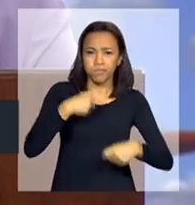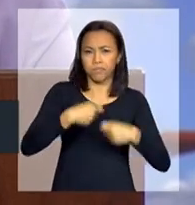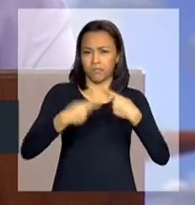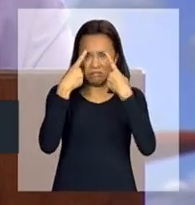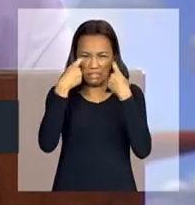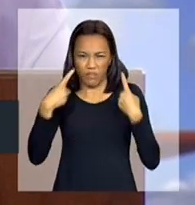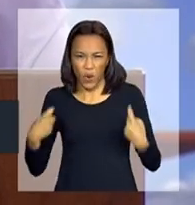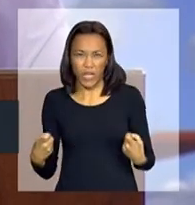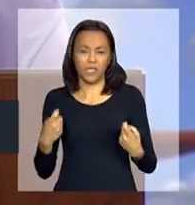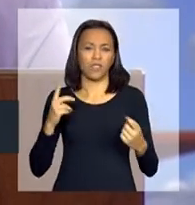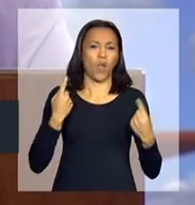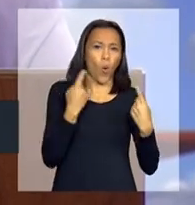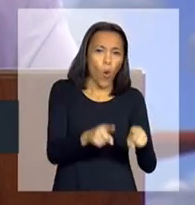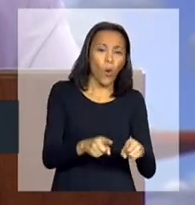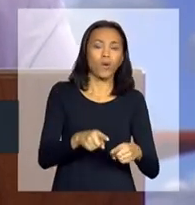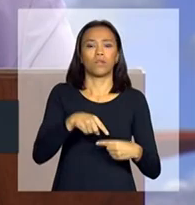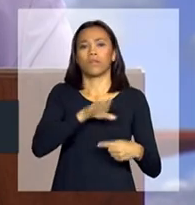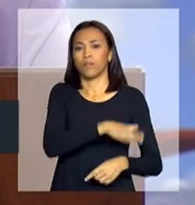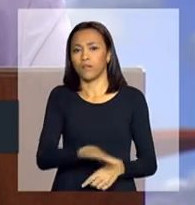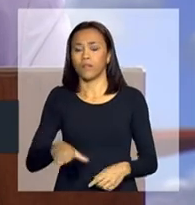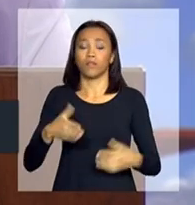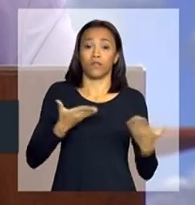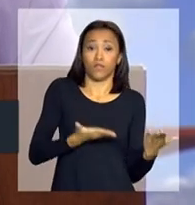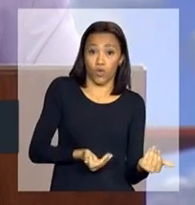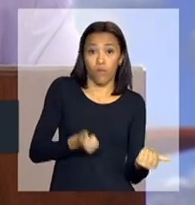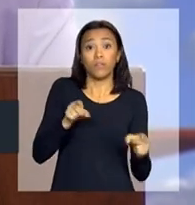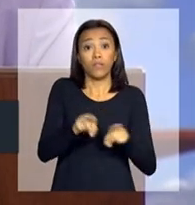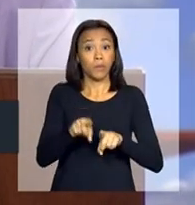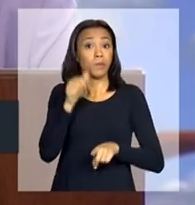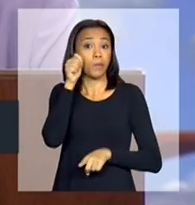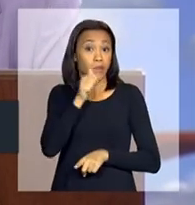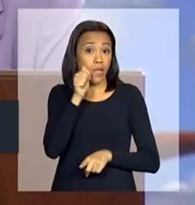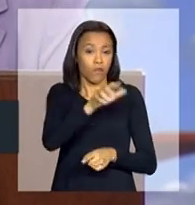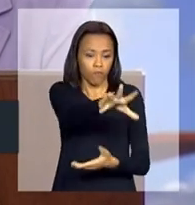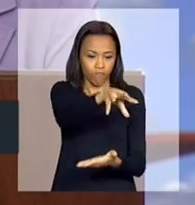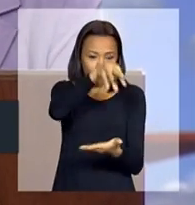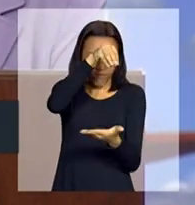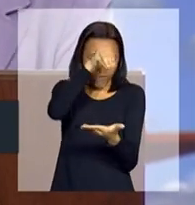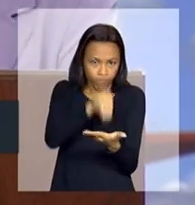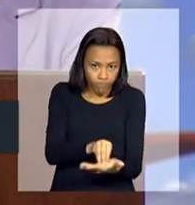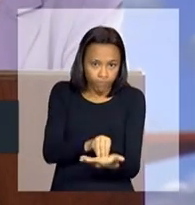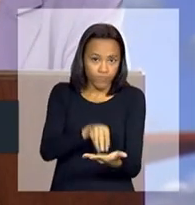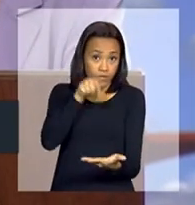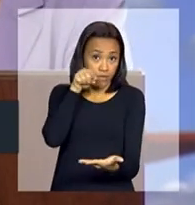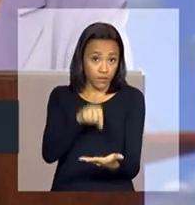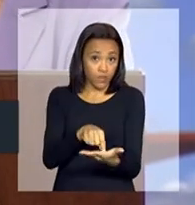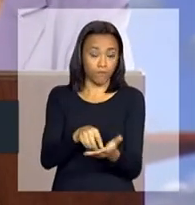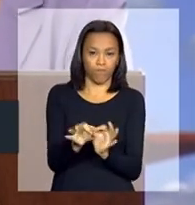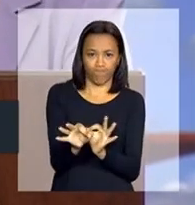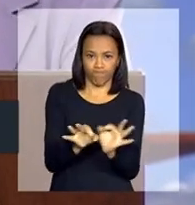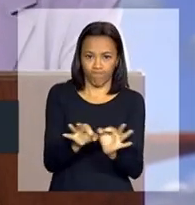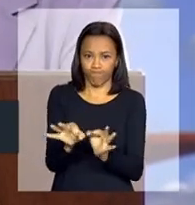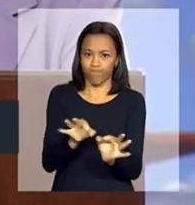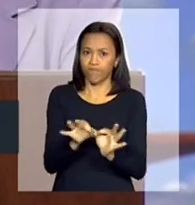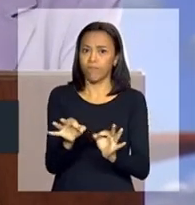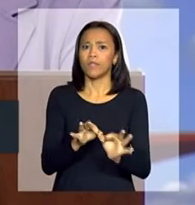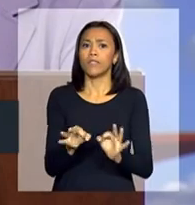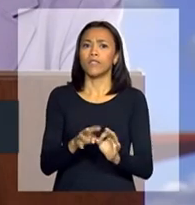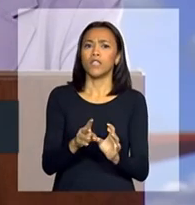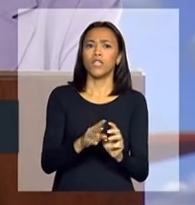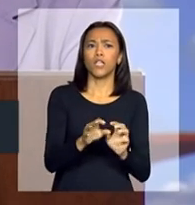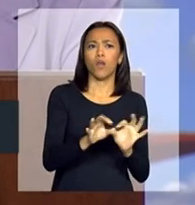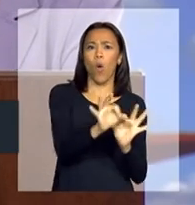crianças jovens e mulheres e equipar e adequar os